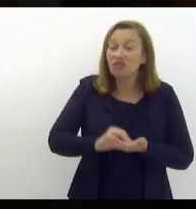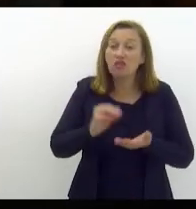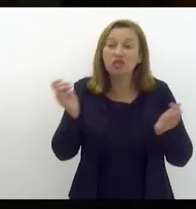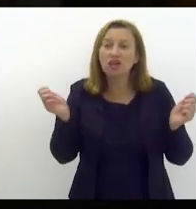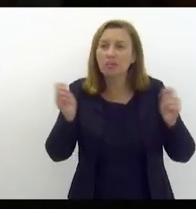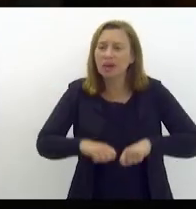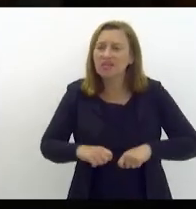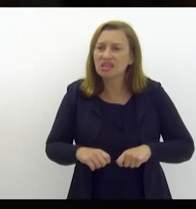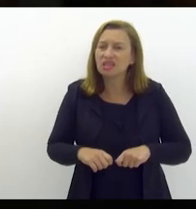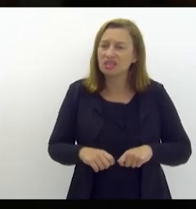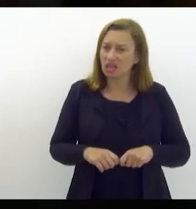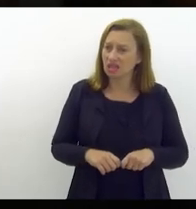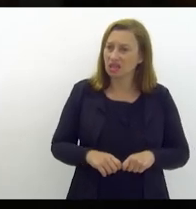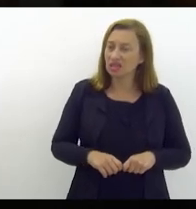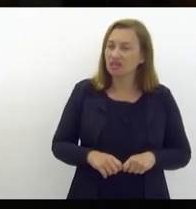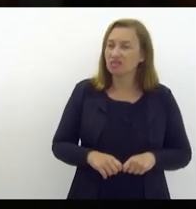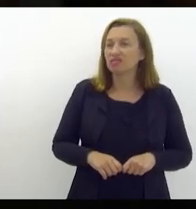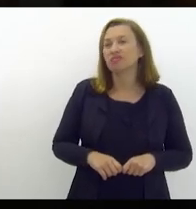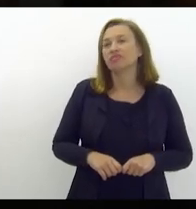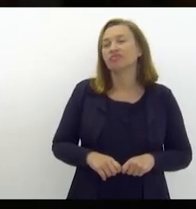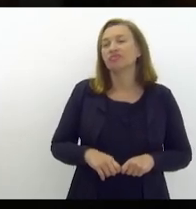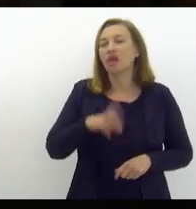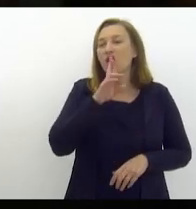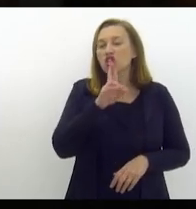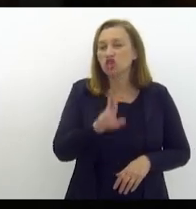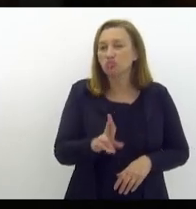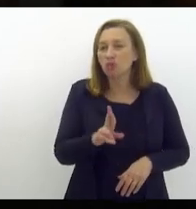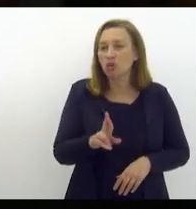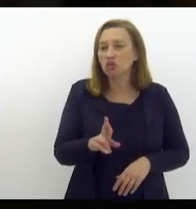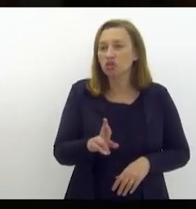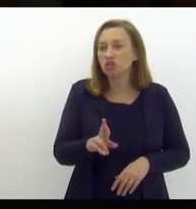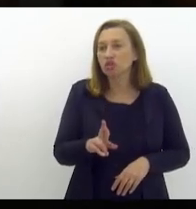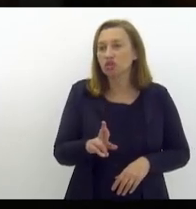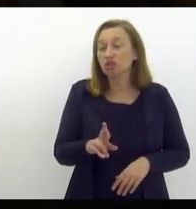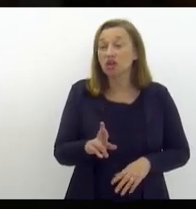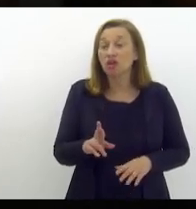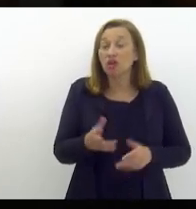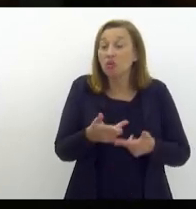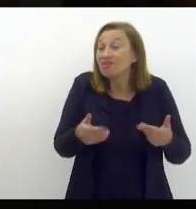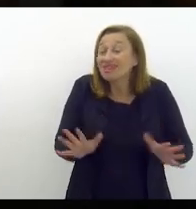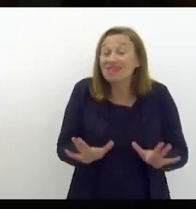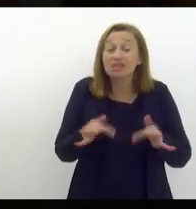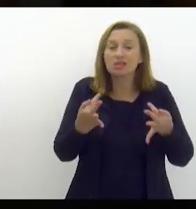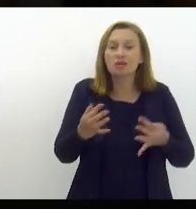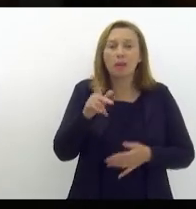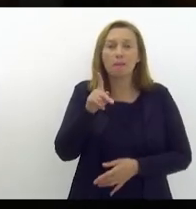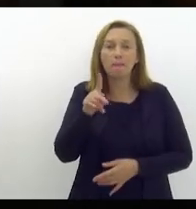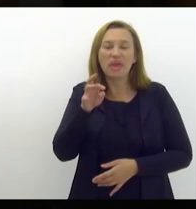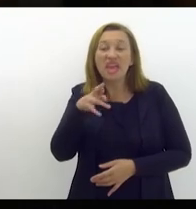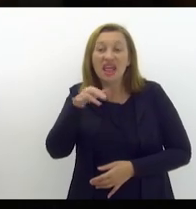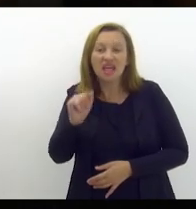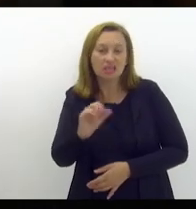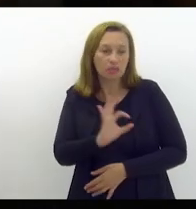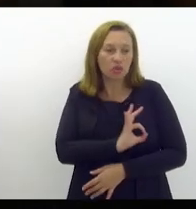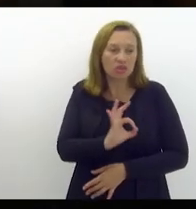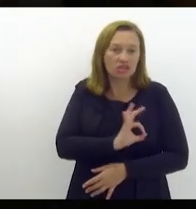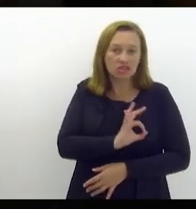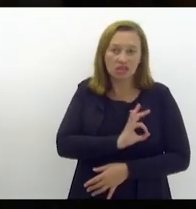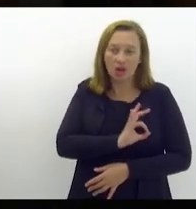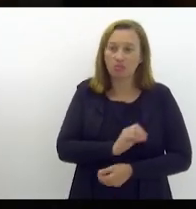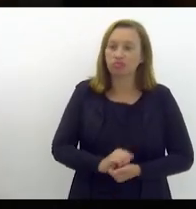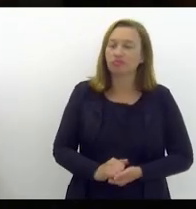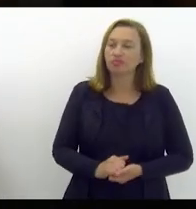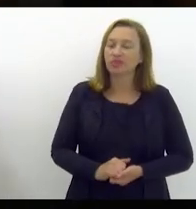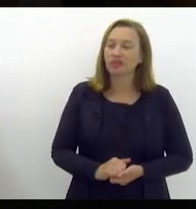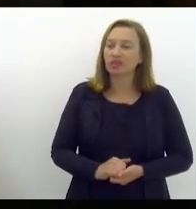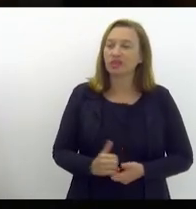incapacidade e incompetência de dar resposta a uma coisa que é muito simples, que é a perícia. Então, nesse sentido,